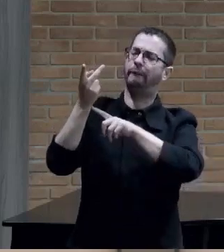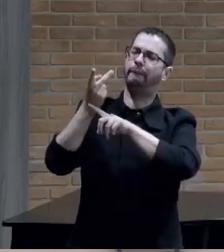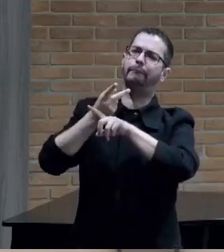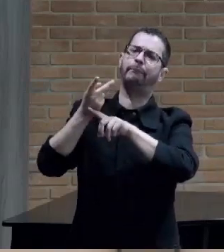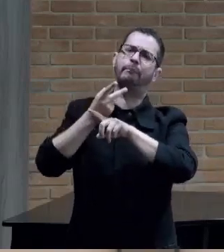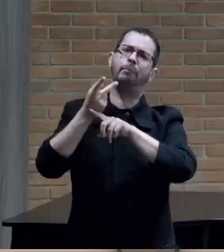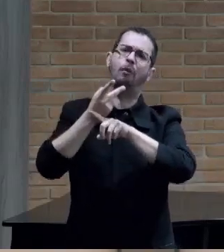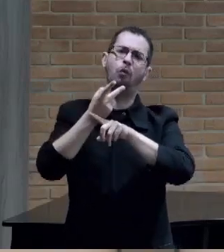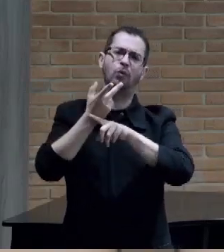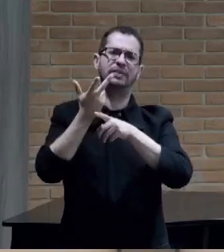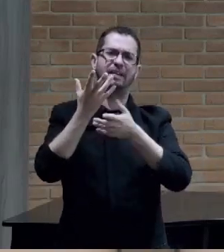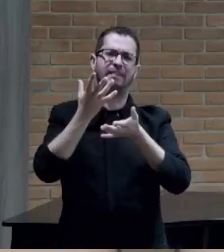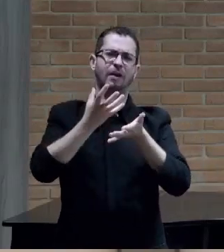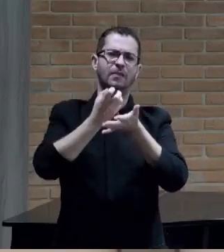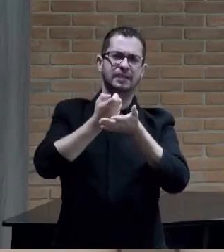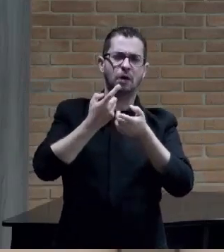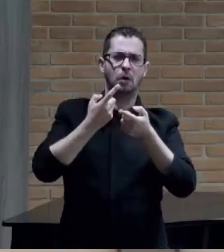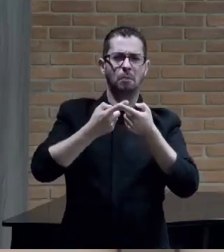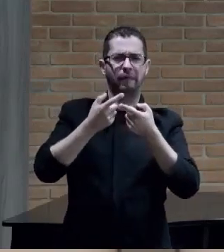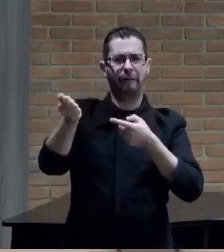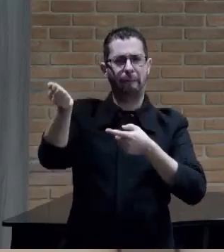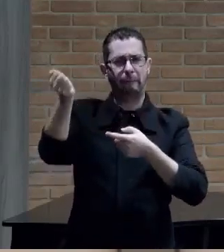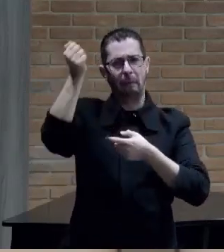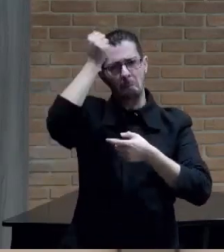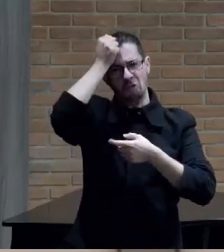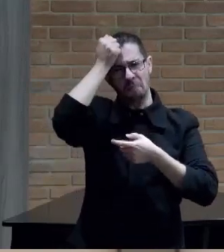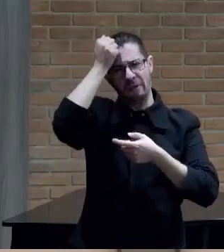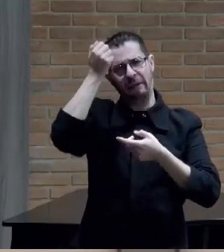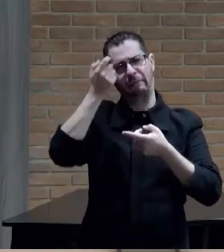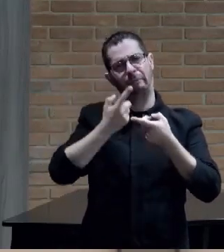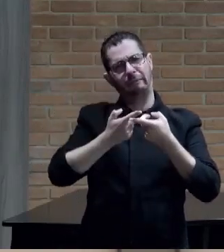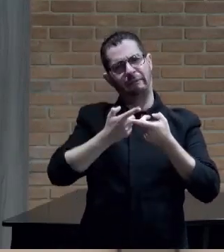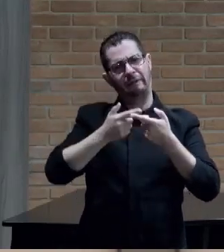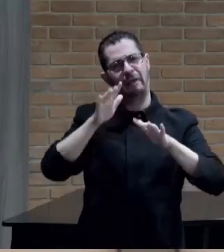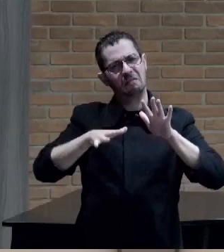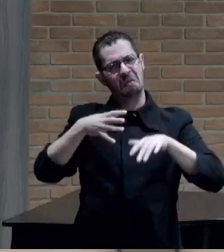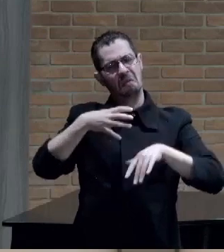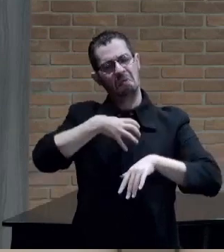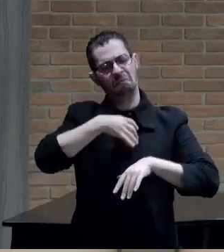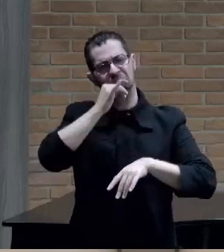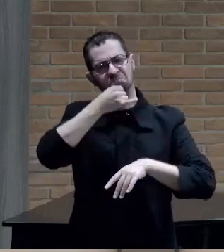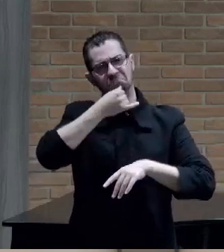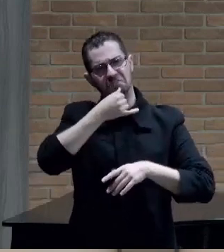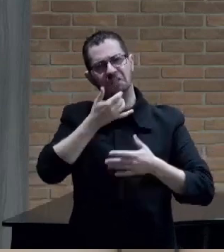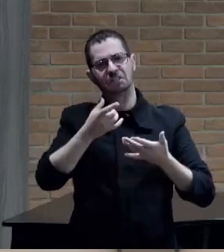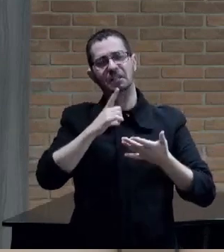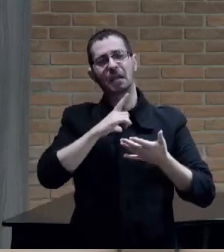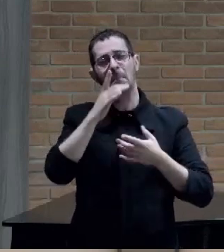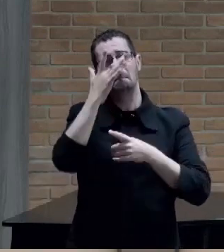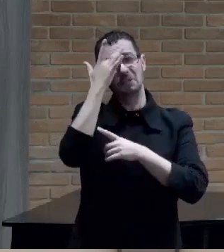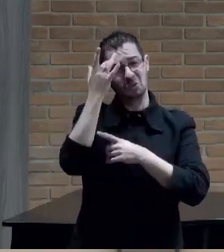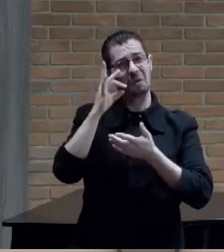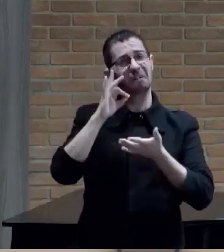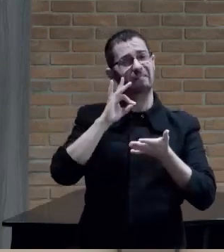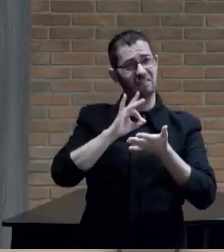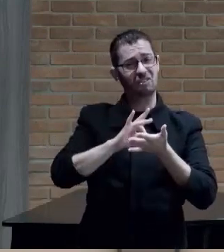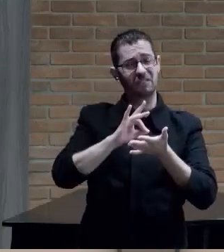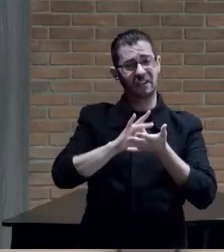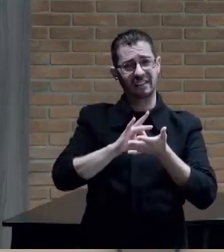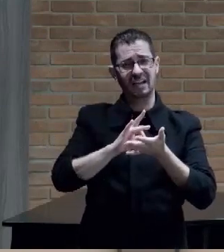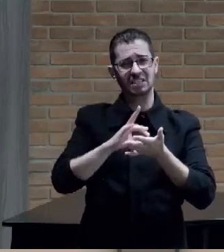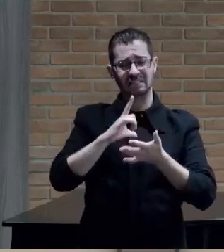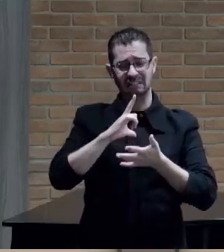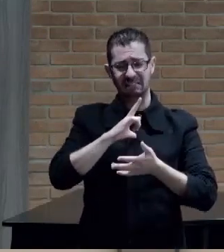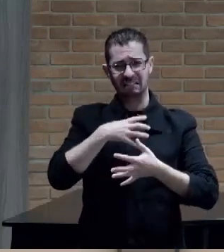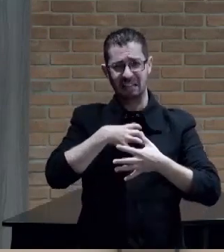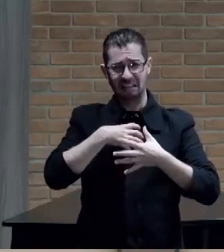suas frustrações, da sua infelicidade. Tem muita gente que realmente está